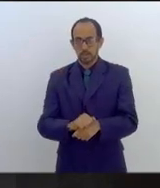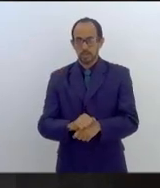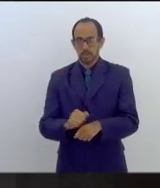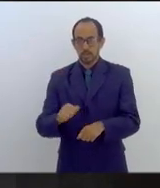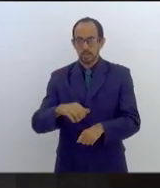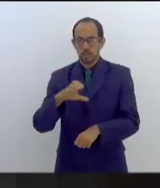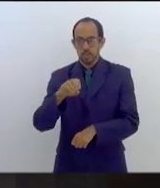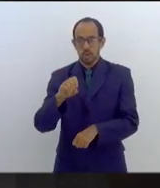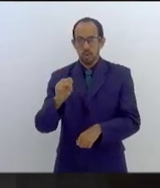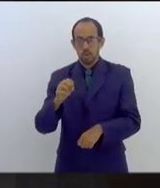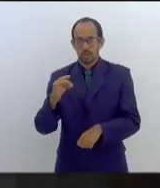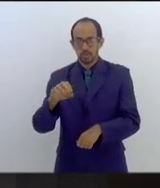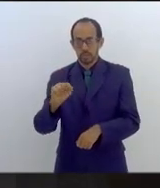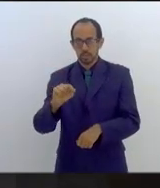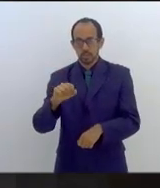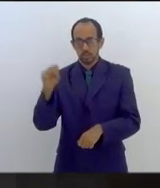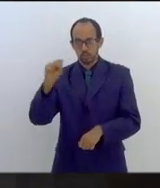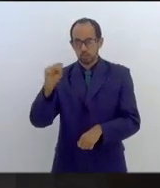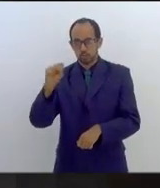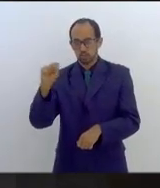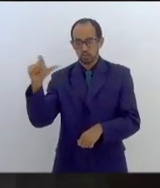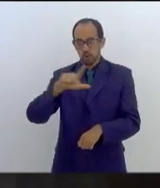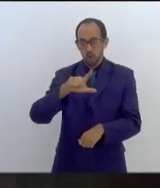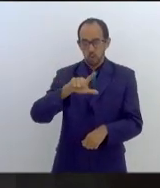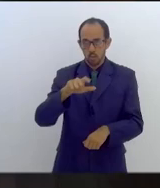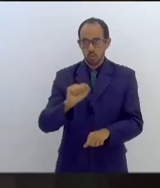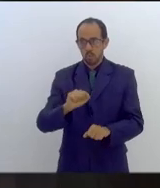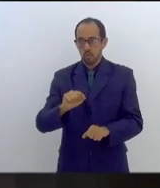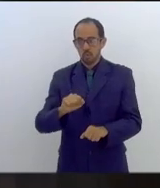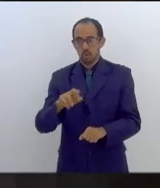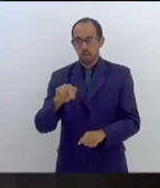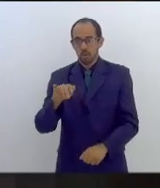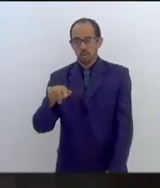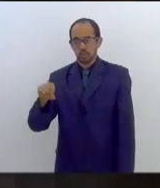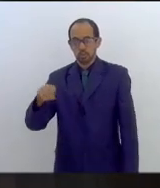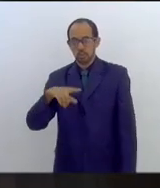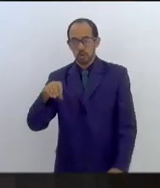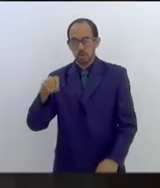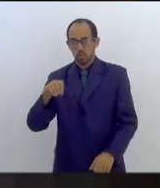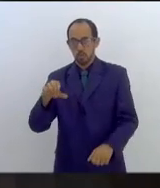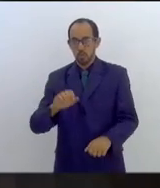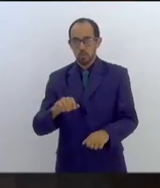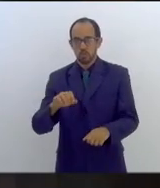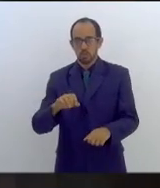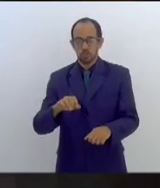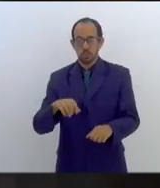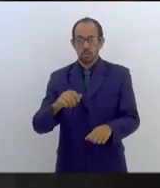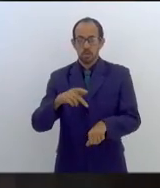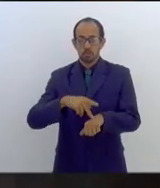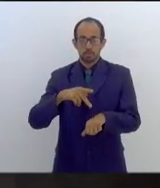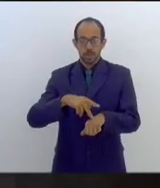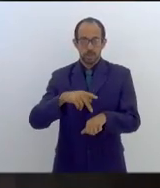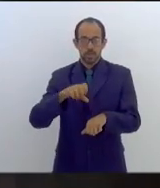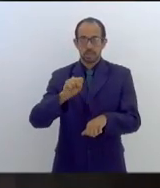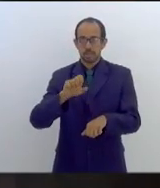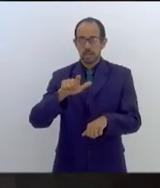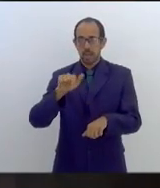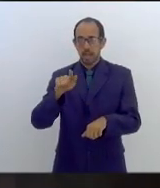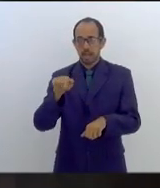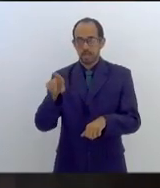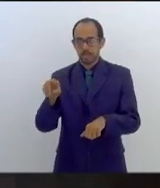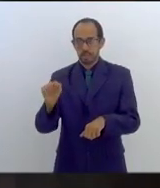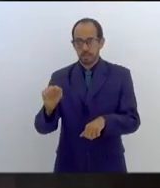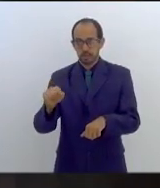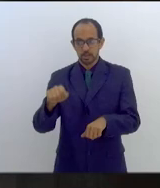Costa do Sol, na região dos Lagos, Parque Estadual da Costa do Sol, Pedra Selada, na área